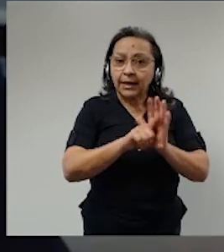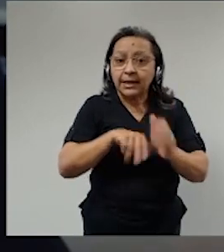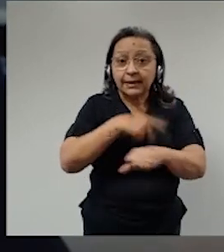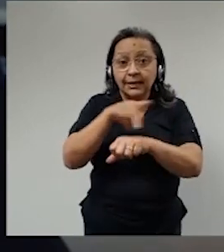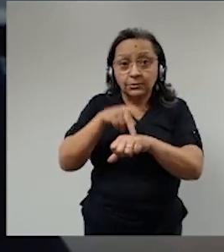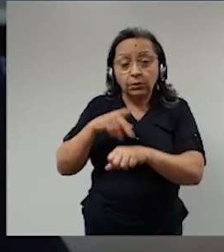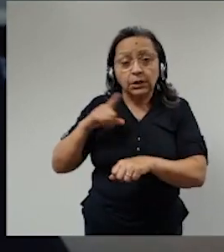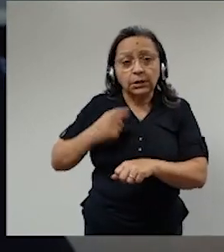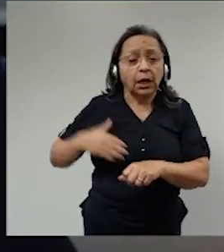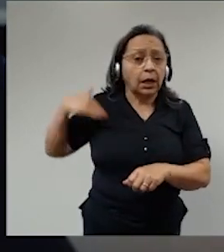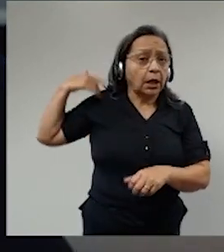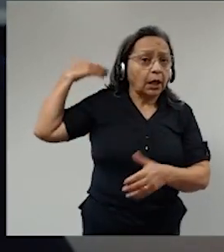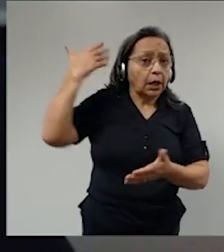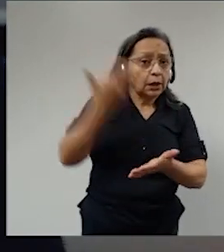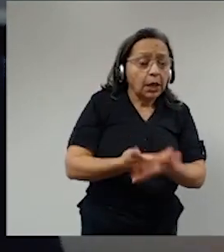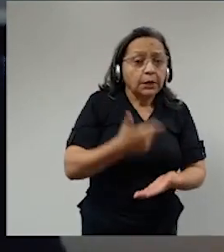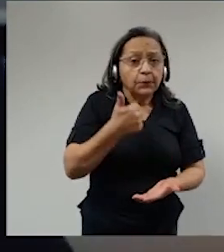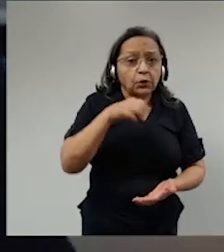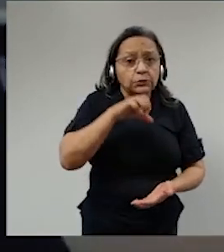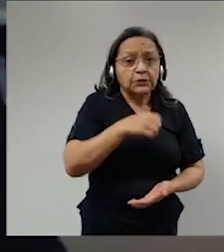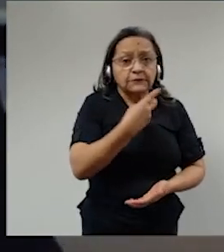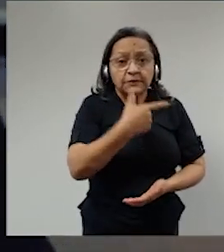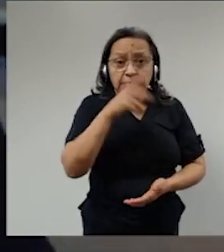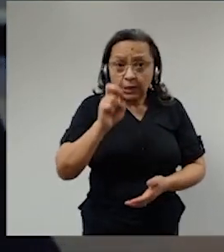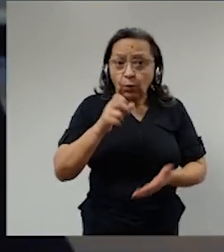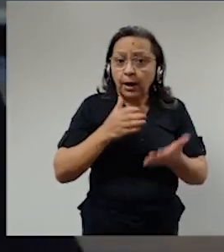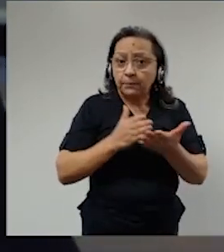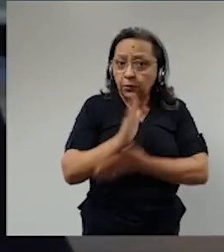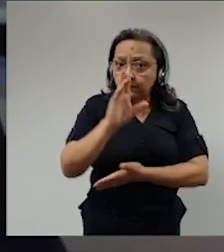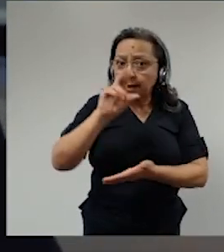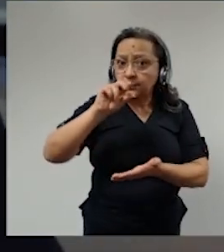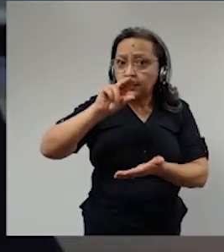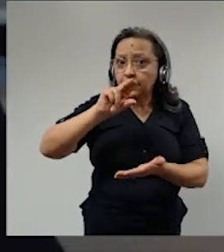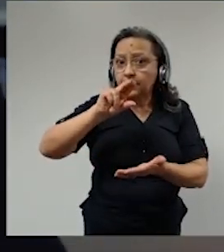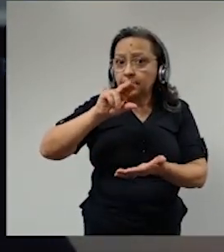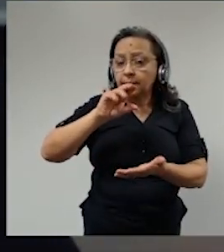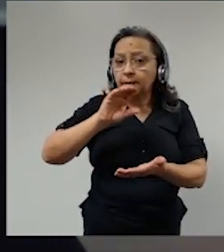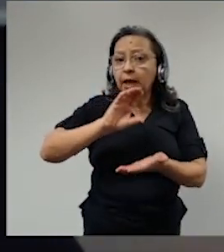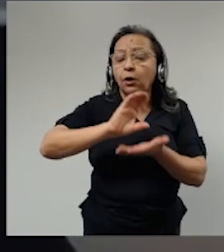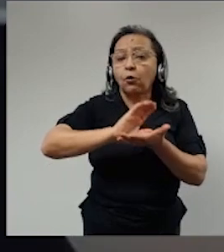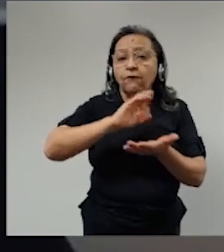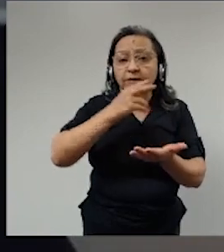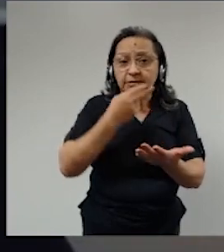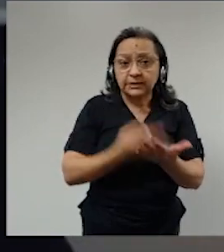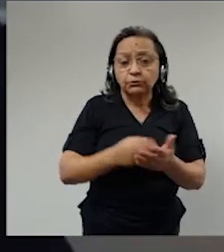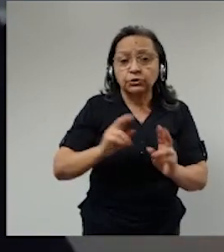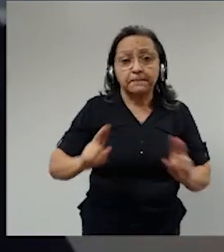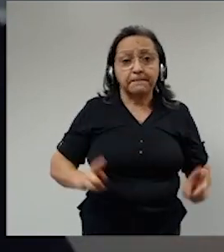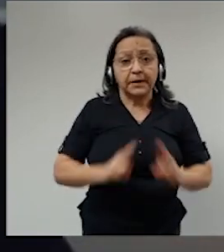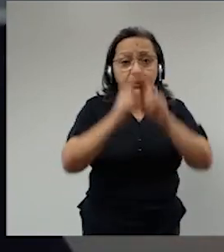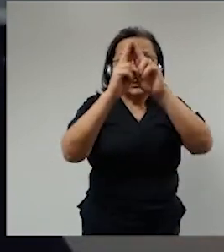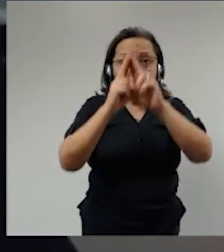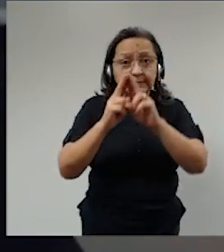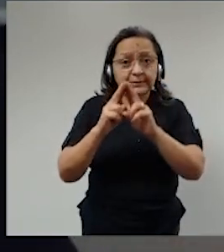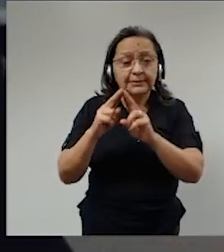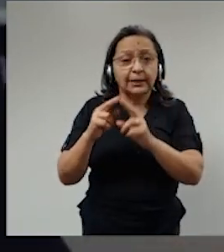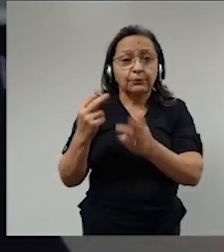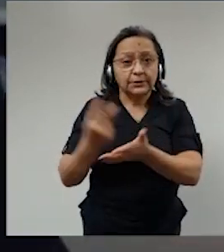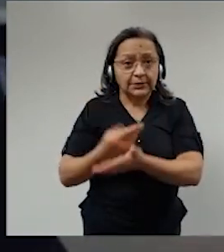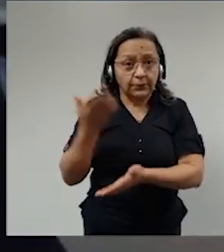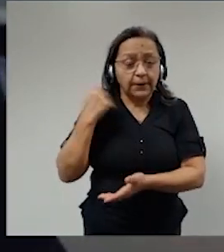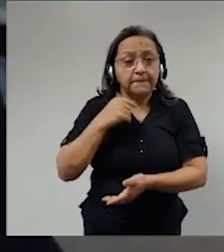que existem desde 1925, aprovadas na Convenção de Paris, em sua revisão realizada em Haia.